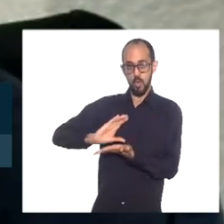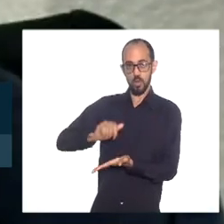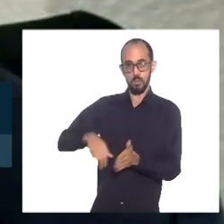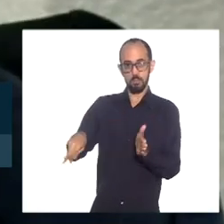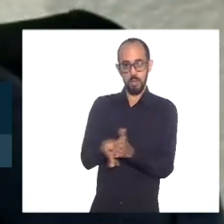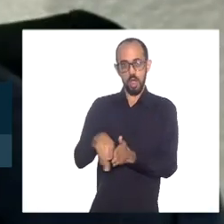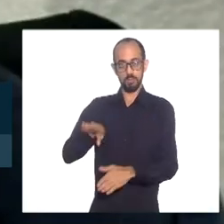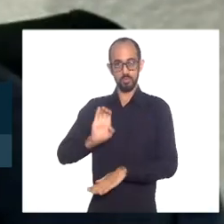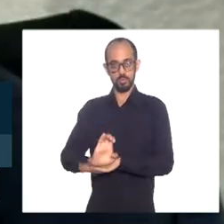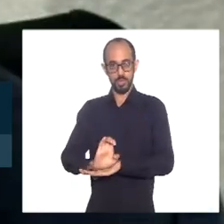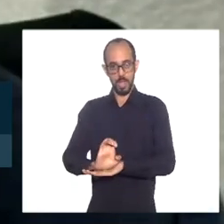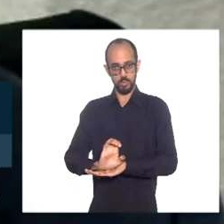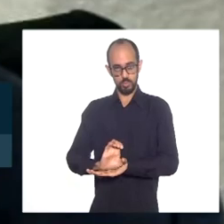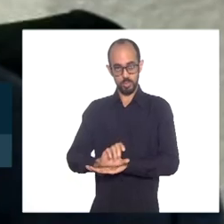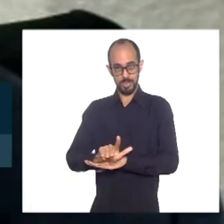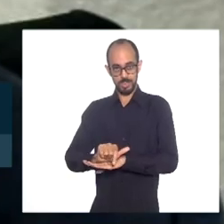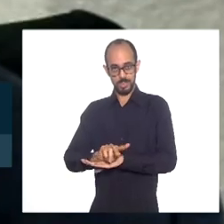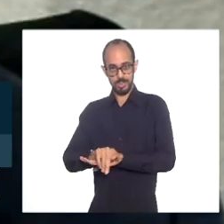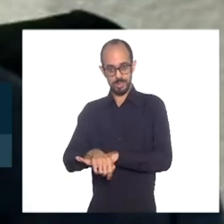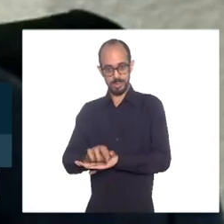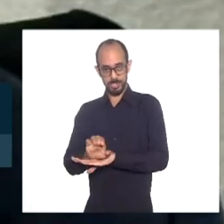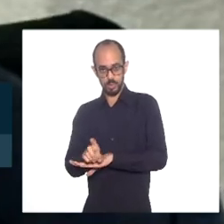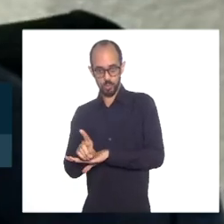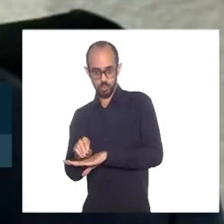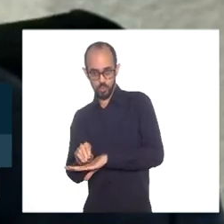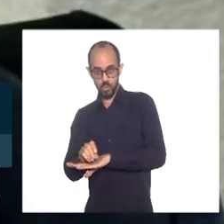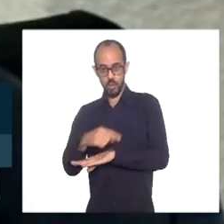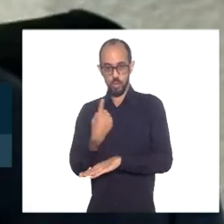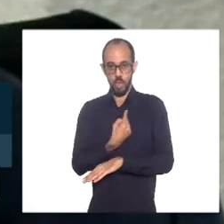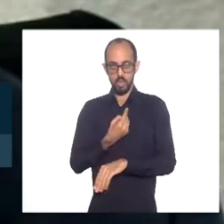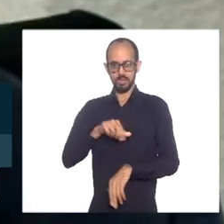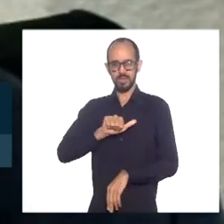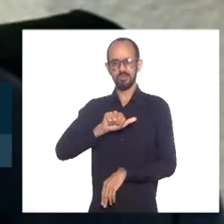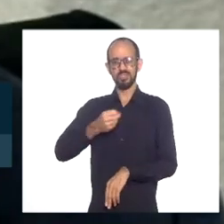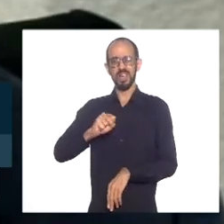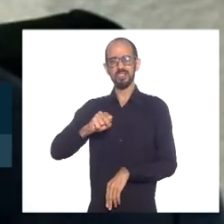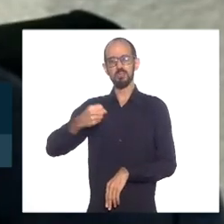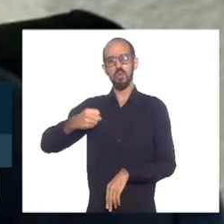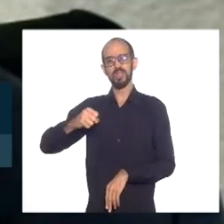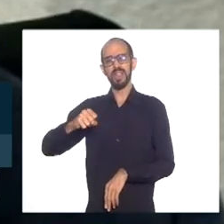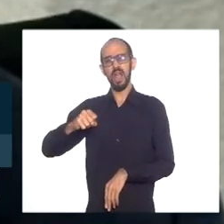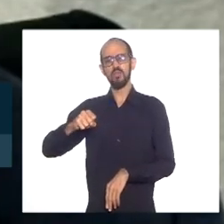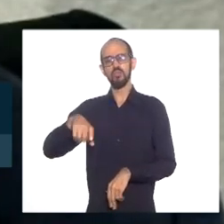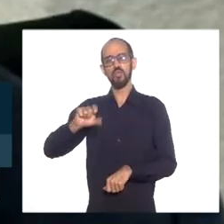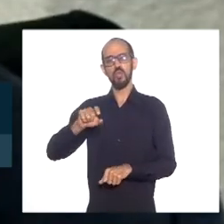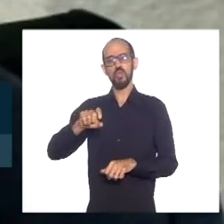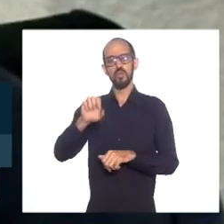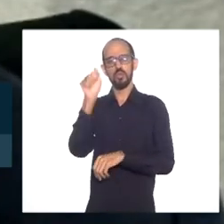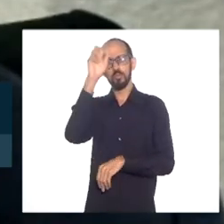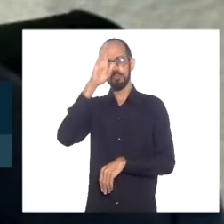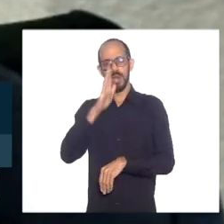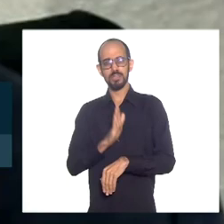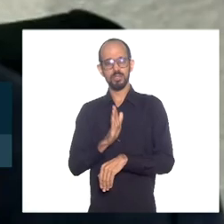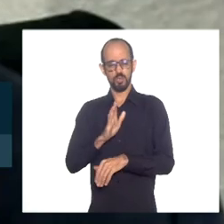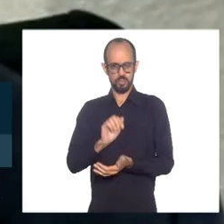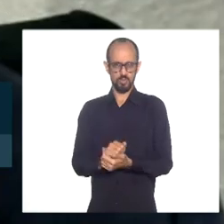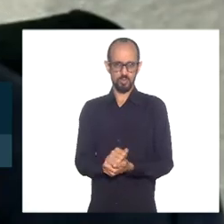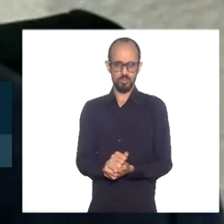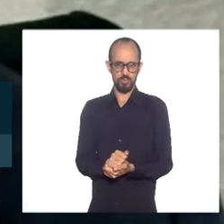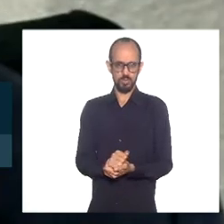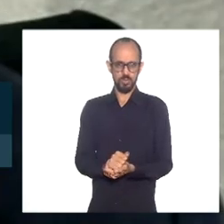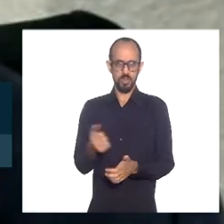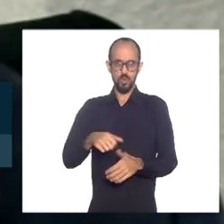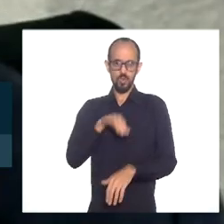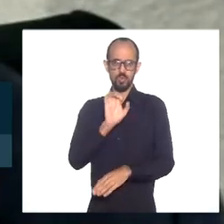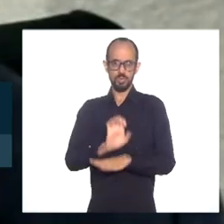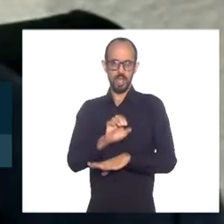corrente líquida, que é o que fica com o Estado, nós estamos na 18ª posição entre as unidades federativas. Então, apesar do Estado do Rio de